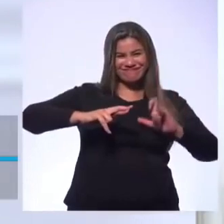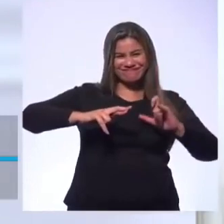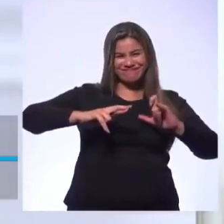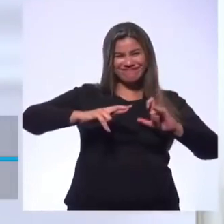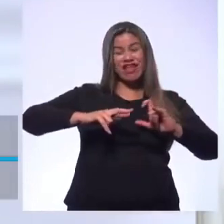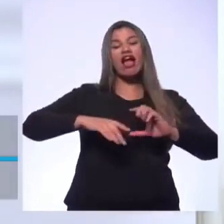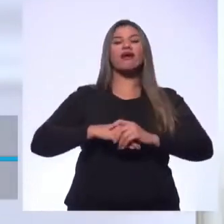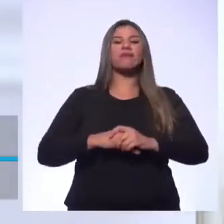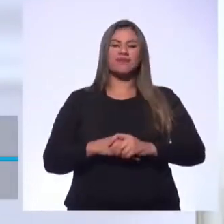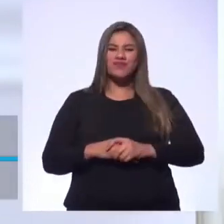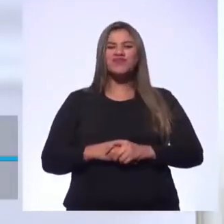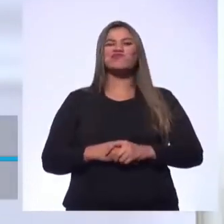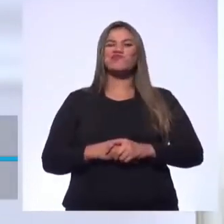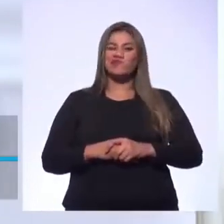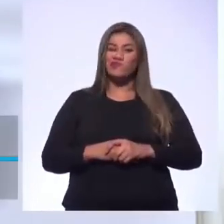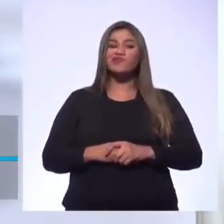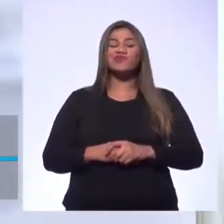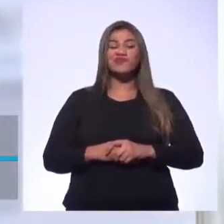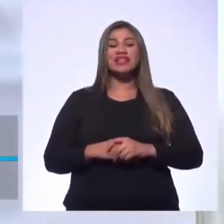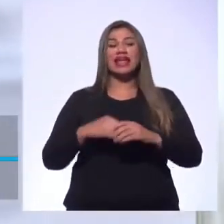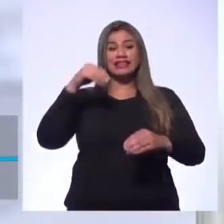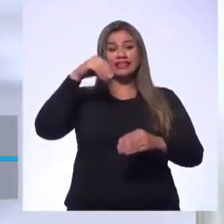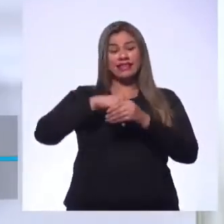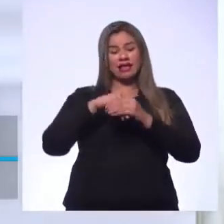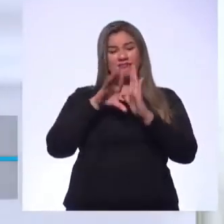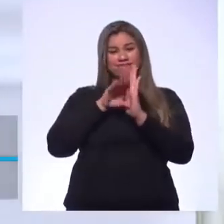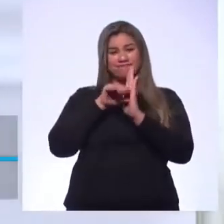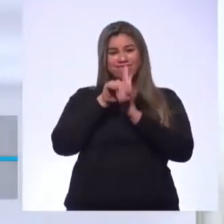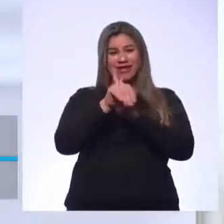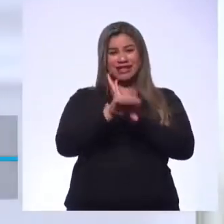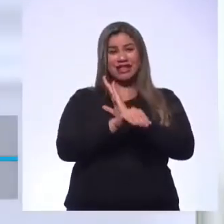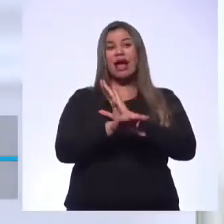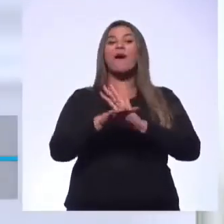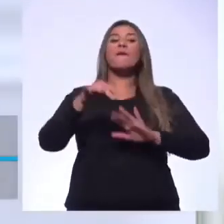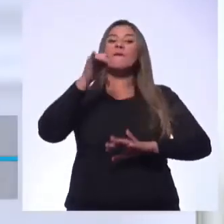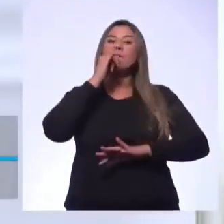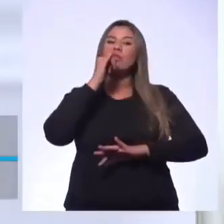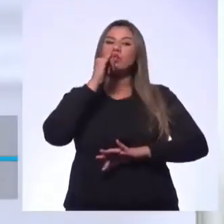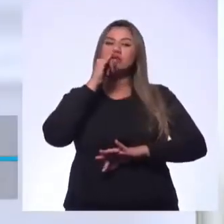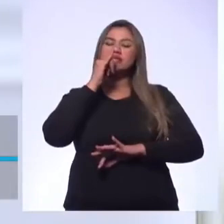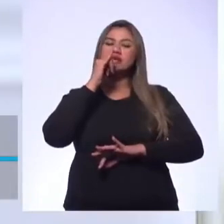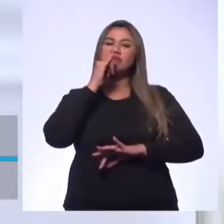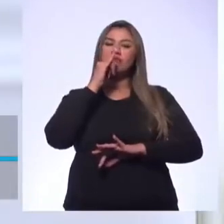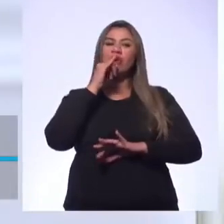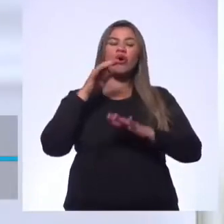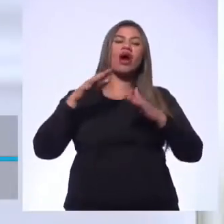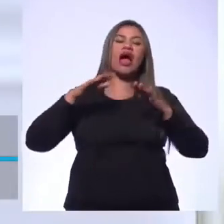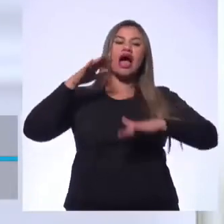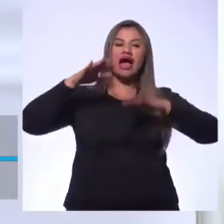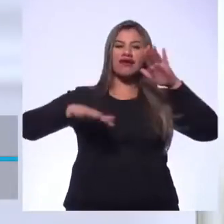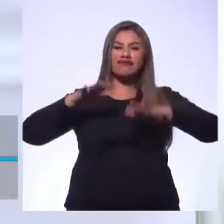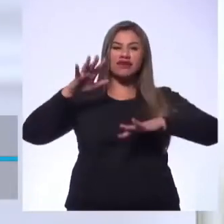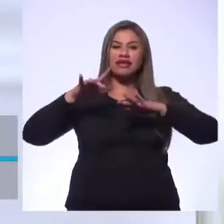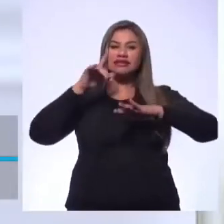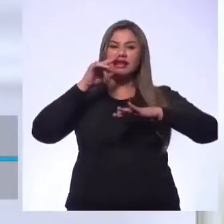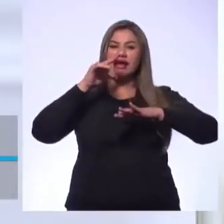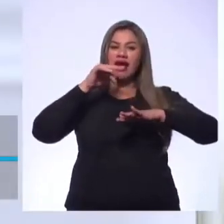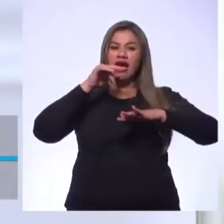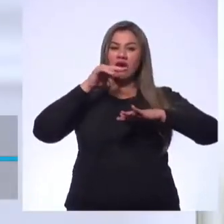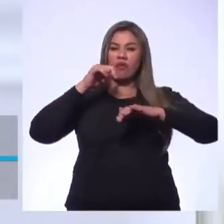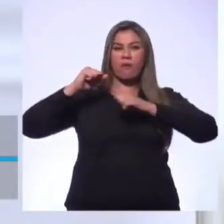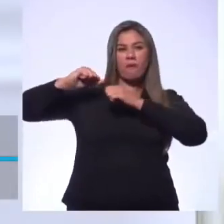que é encontrada na urina do rato. E aí, muitas vezes fala assim, olha, cuidado com água de enchente, porque você pode